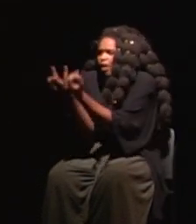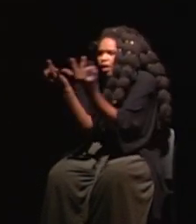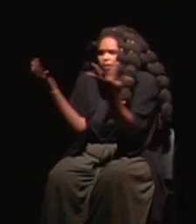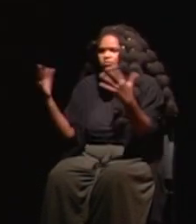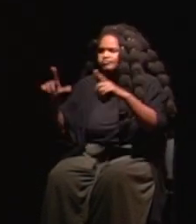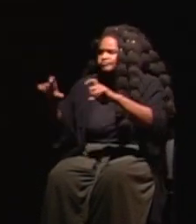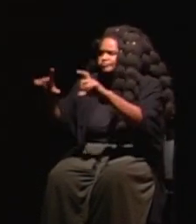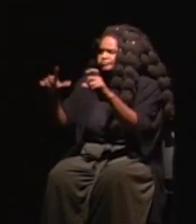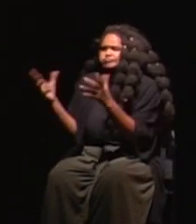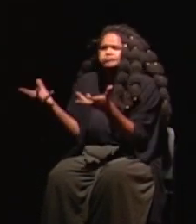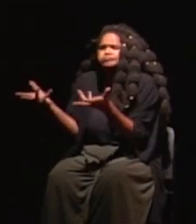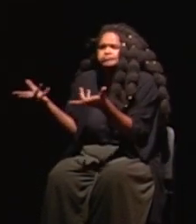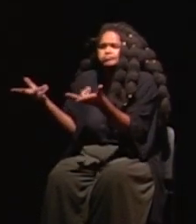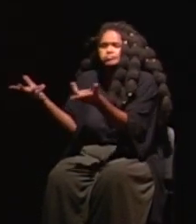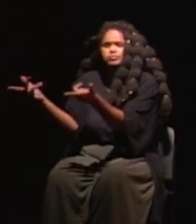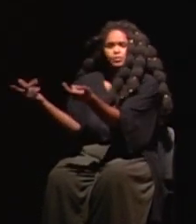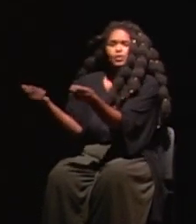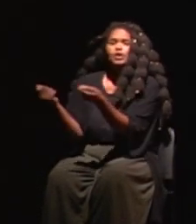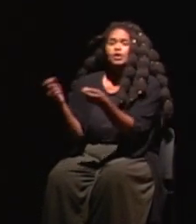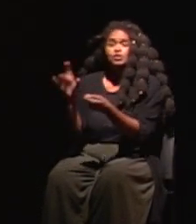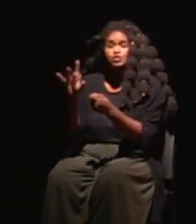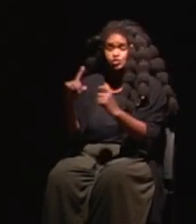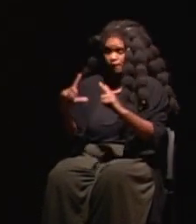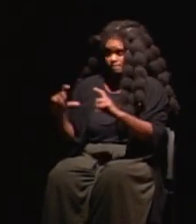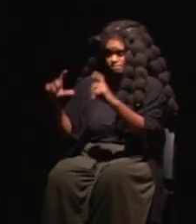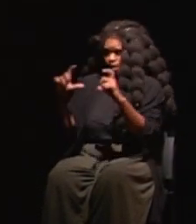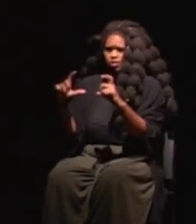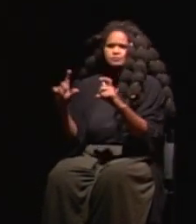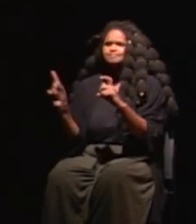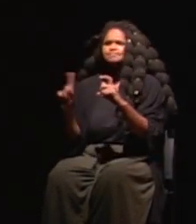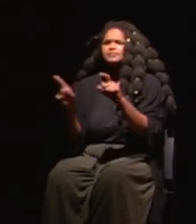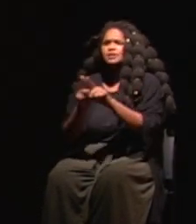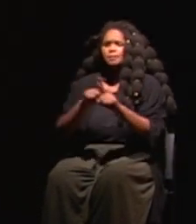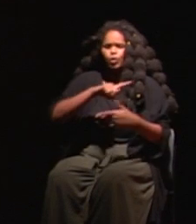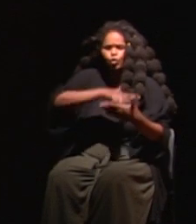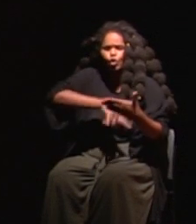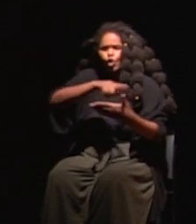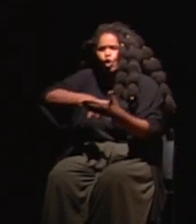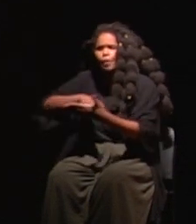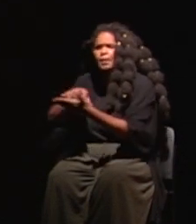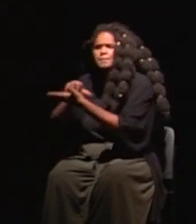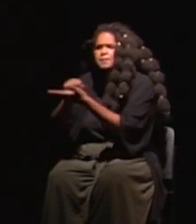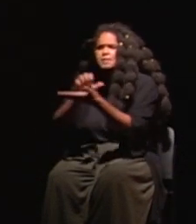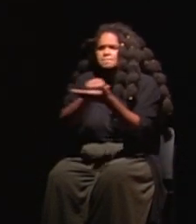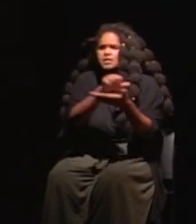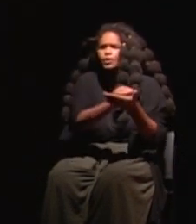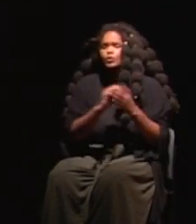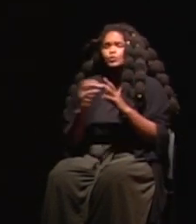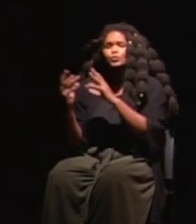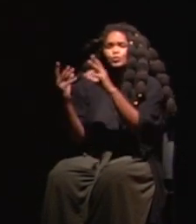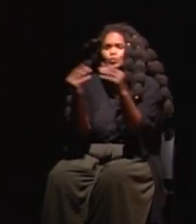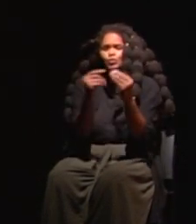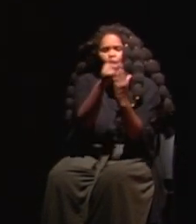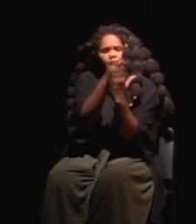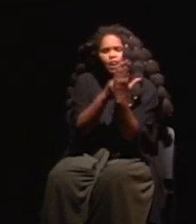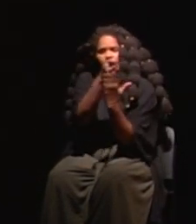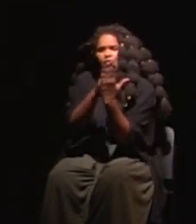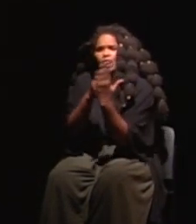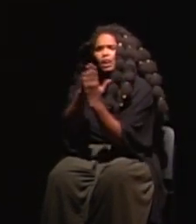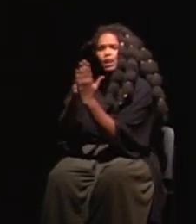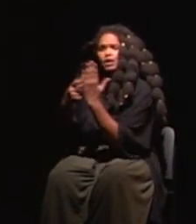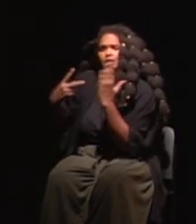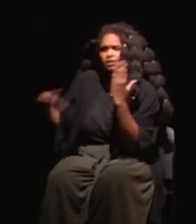onde não tem apenas as fotografias, mas tem também a documentação, toda a parte da escrita dela,